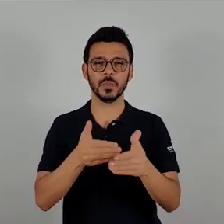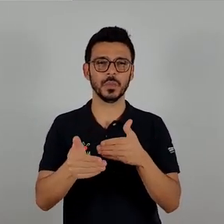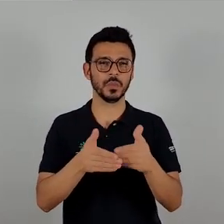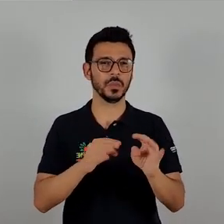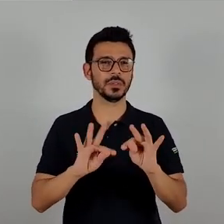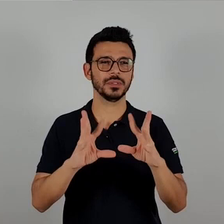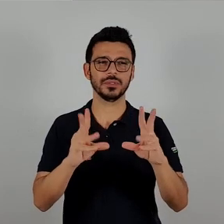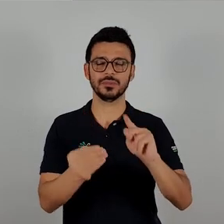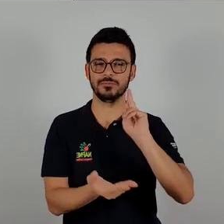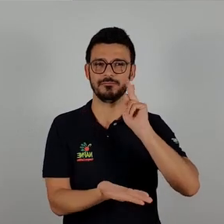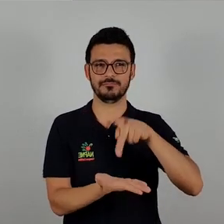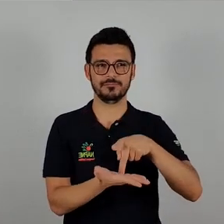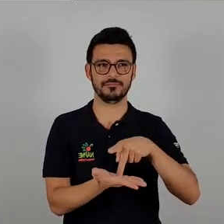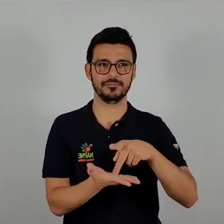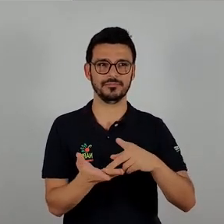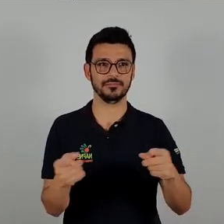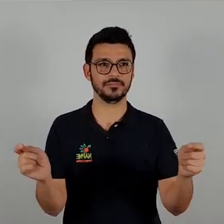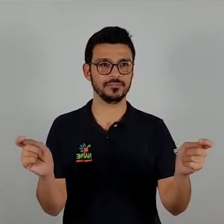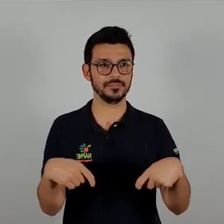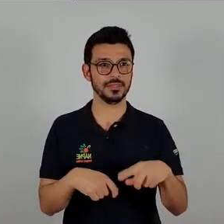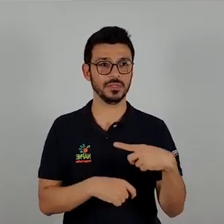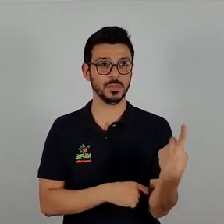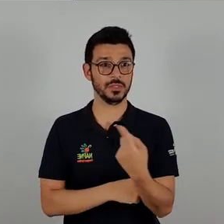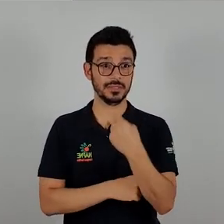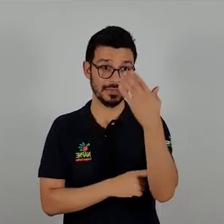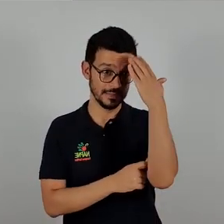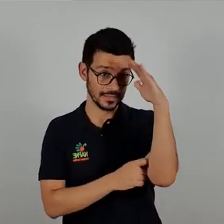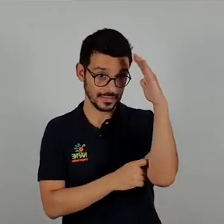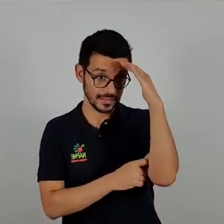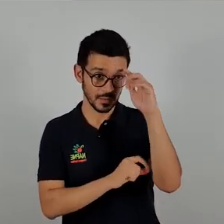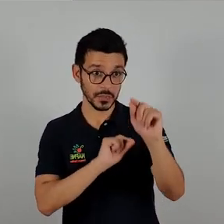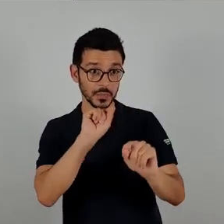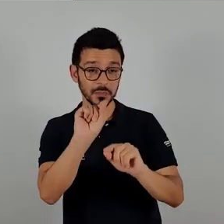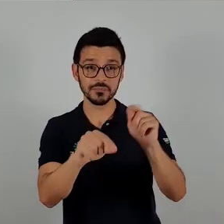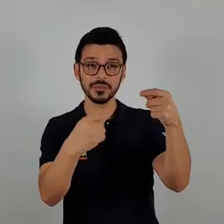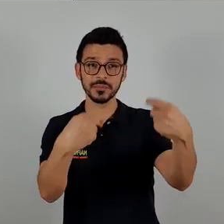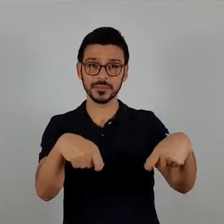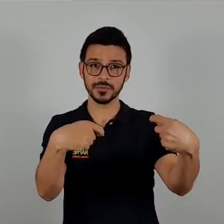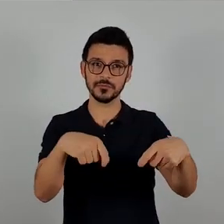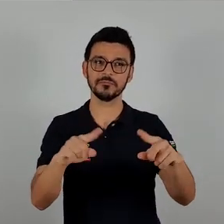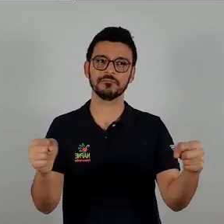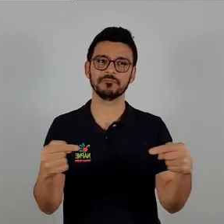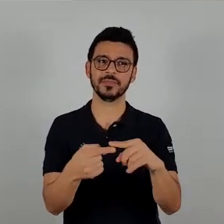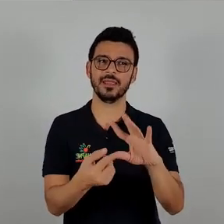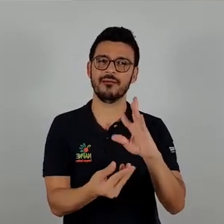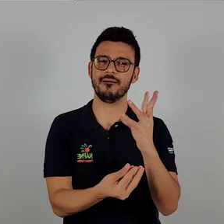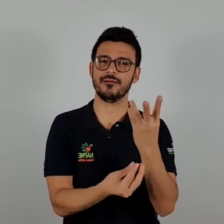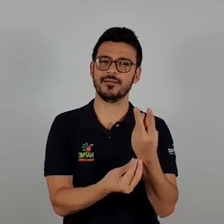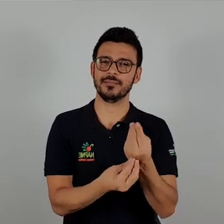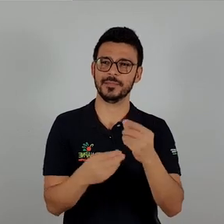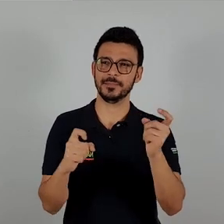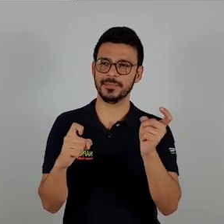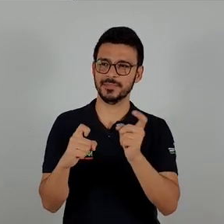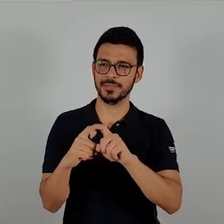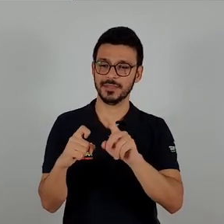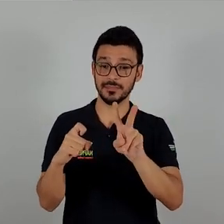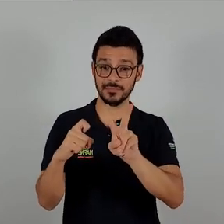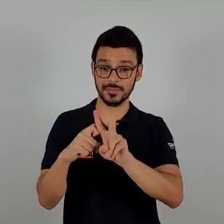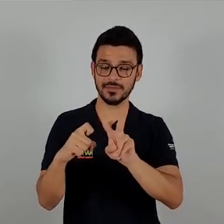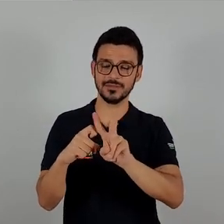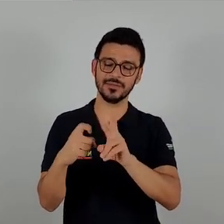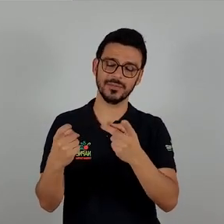que eu pude passar é isso aí. Se fosse para a gente falar aqui 20, 30, 40 horas, teria assunto para isso, porque é um assunto interminável, na verdade,